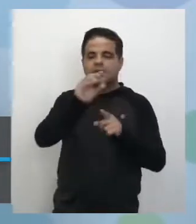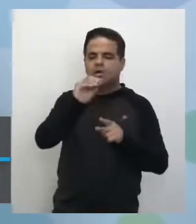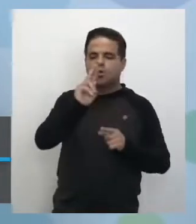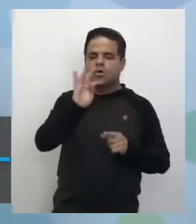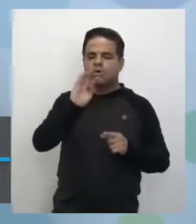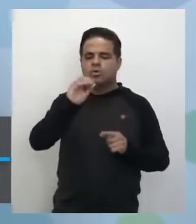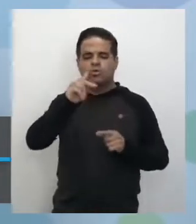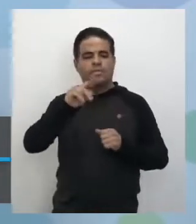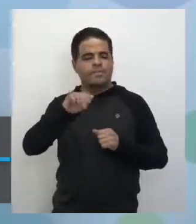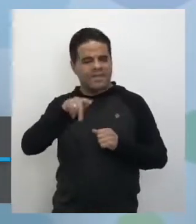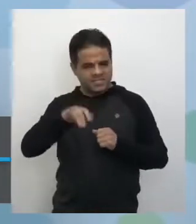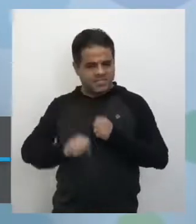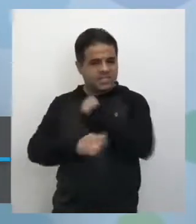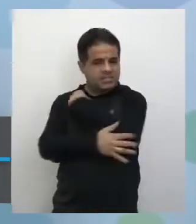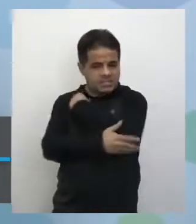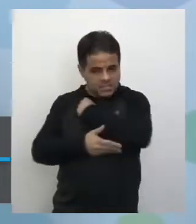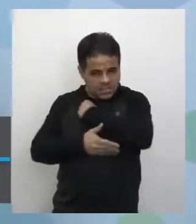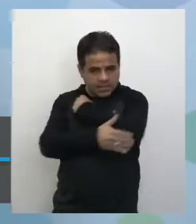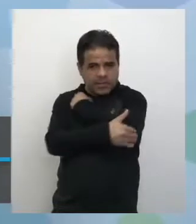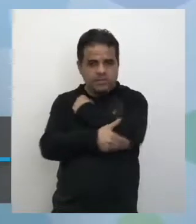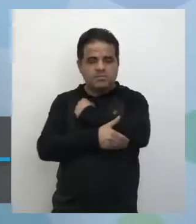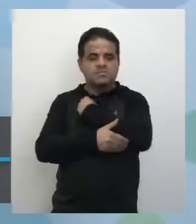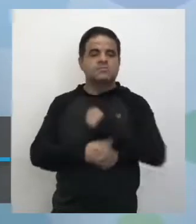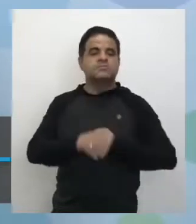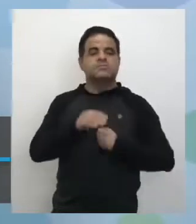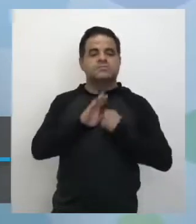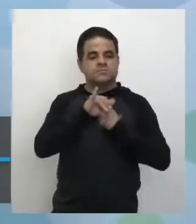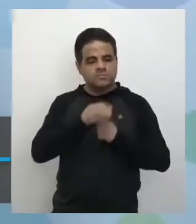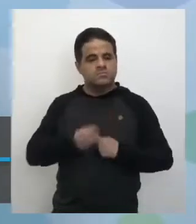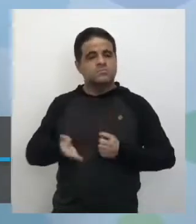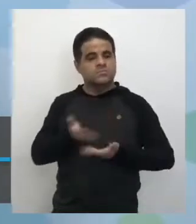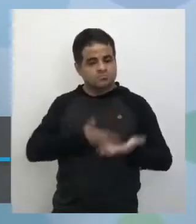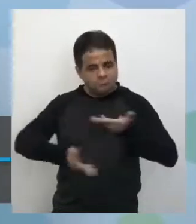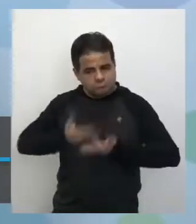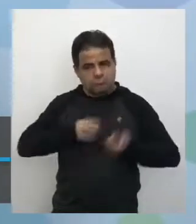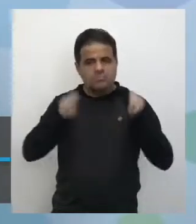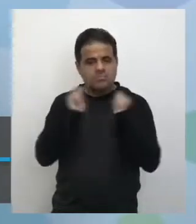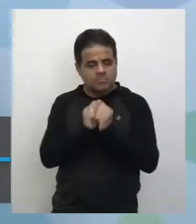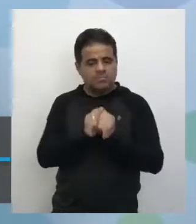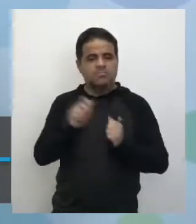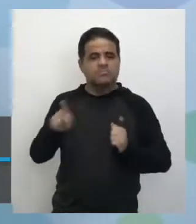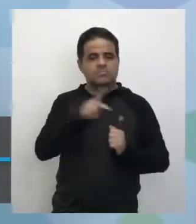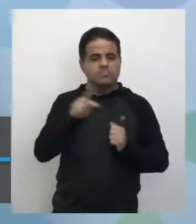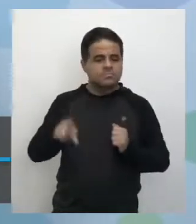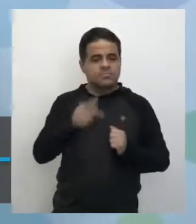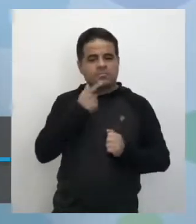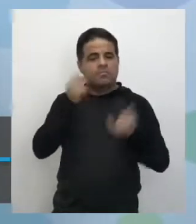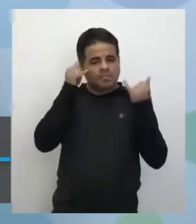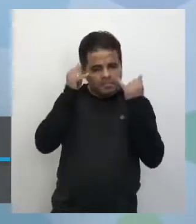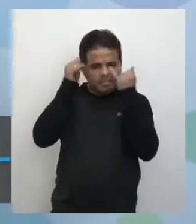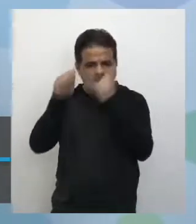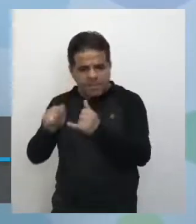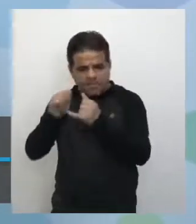ortopédicas, válvulas cardíacas. Professor Marcão de Bio aí com a gente. Professor